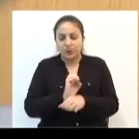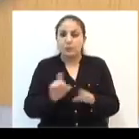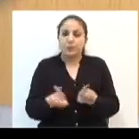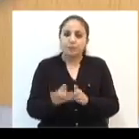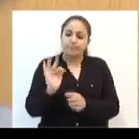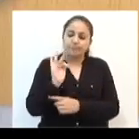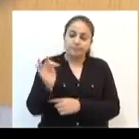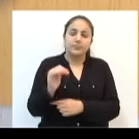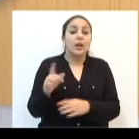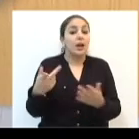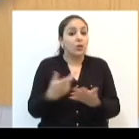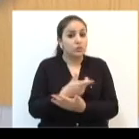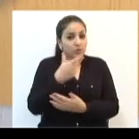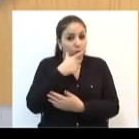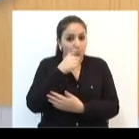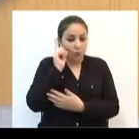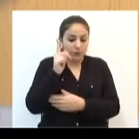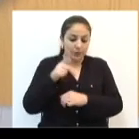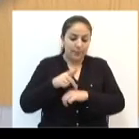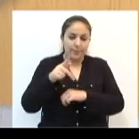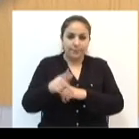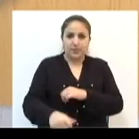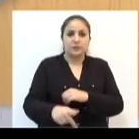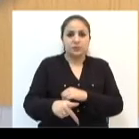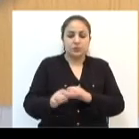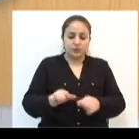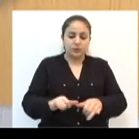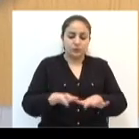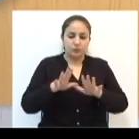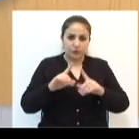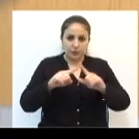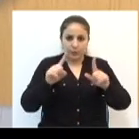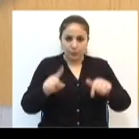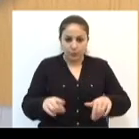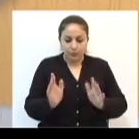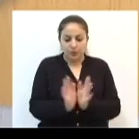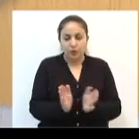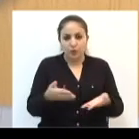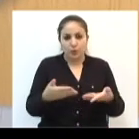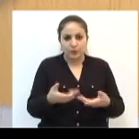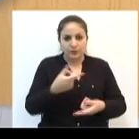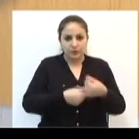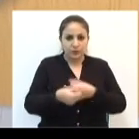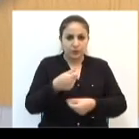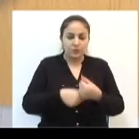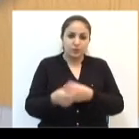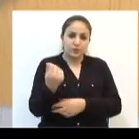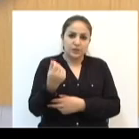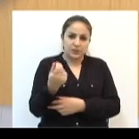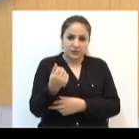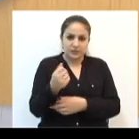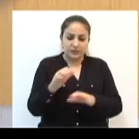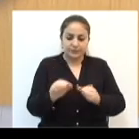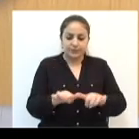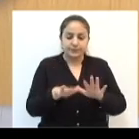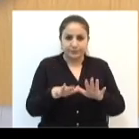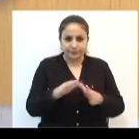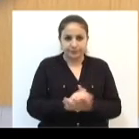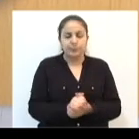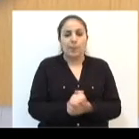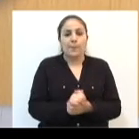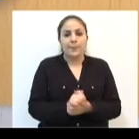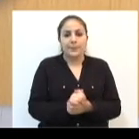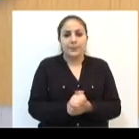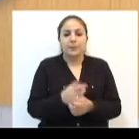Federal. E aconteceu ontem, em Passo Fundo, a audiência pública da Comissão de Finanças da Assembleia Legislativa